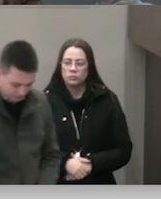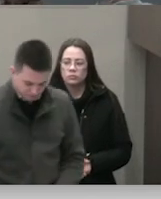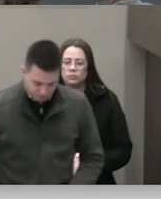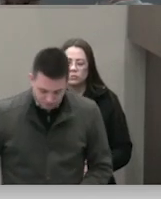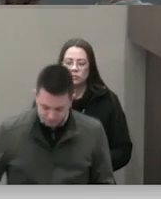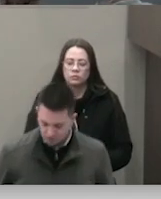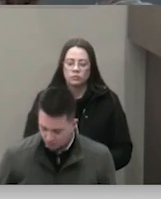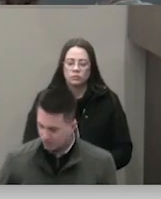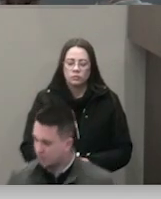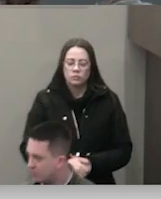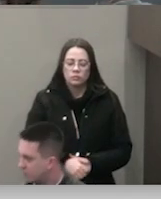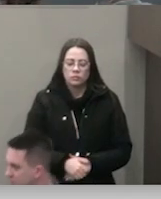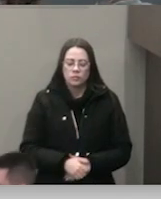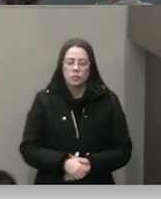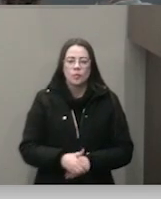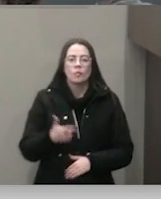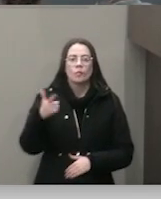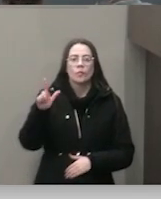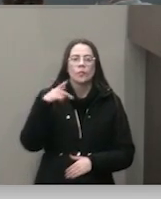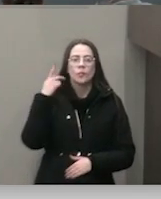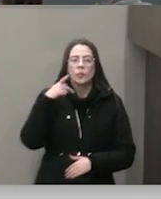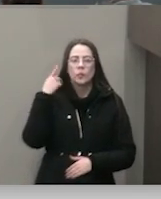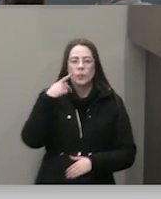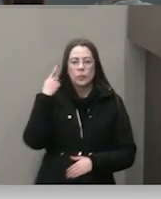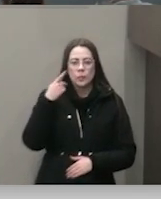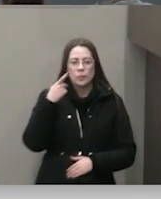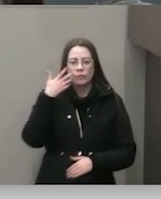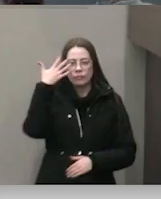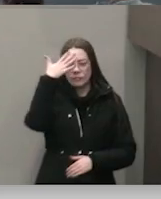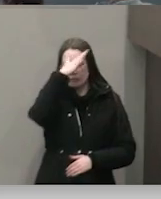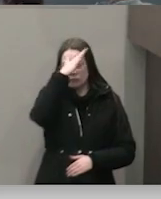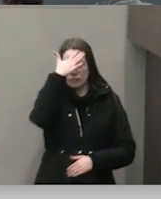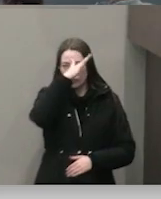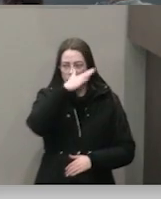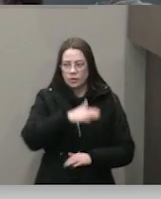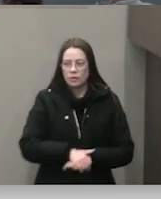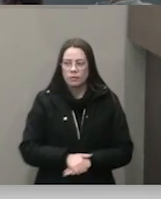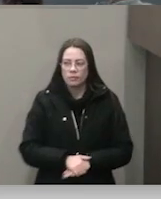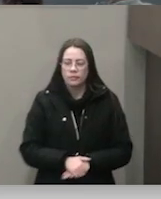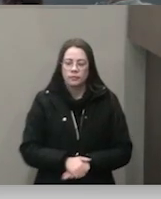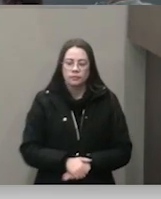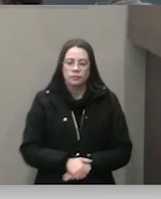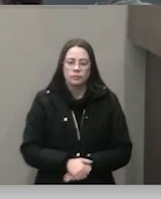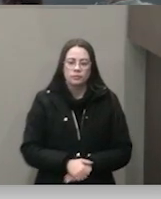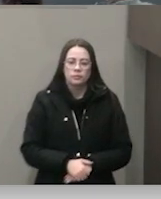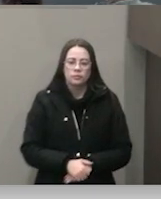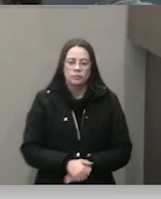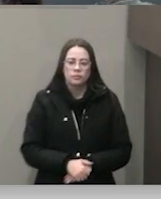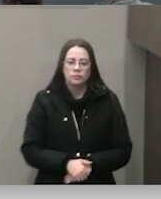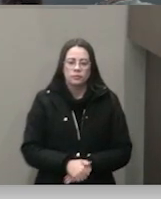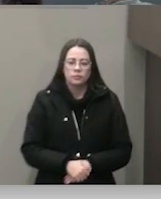bem, vereador Felipe Manfroy. O próximo inscrito, vereador Douglas Pereto.